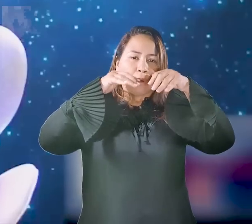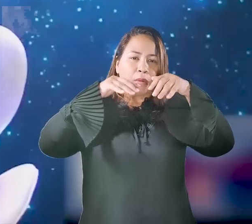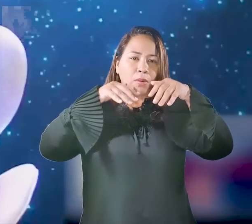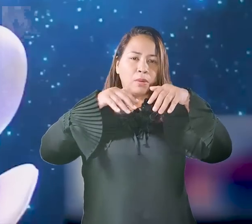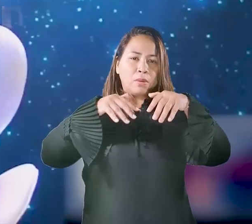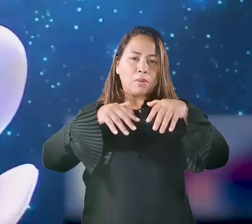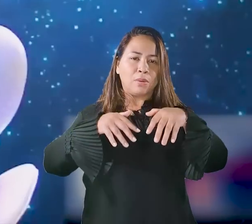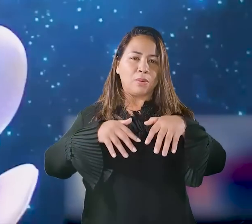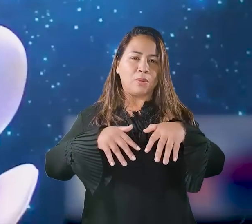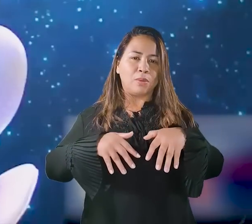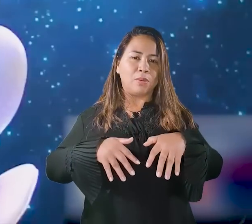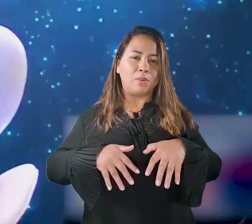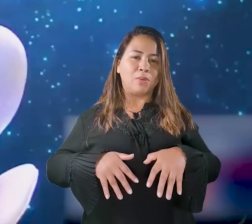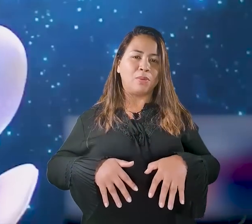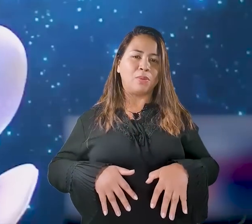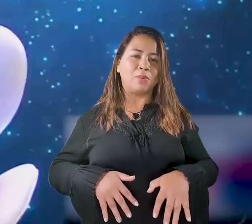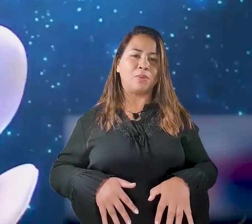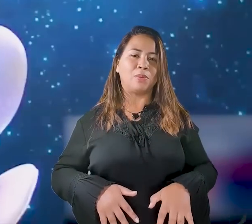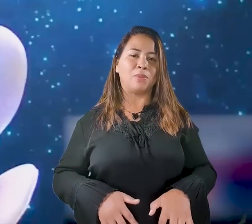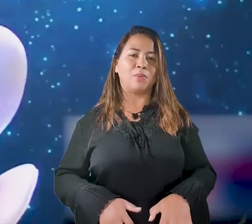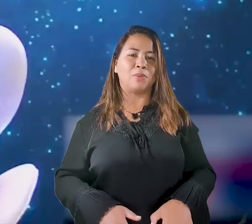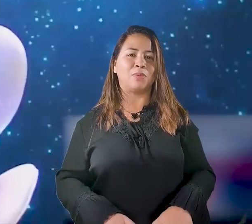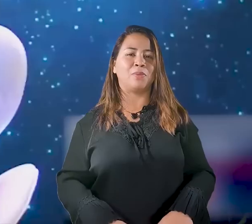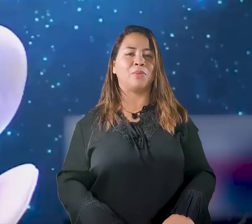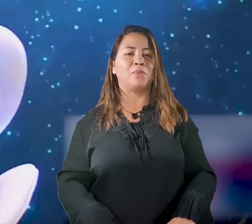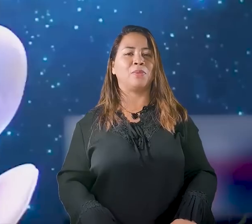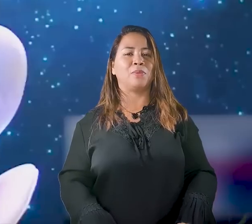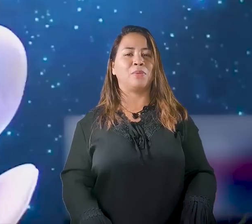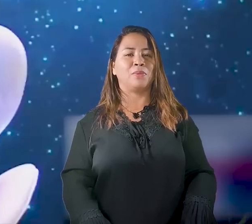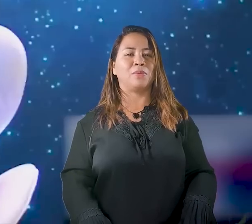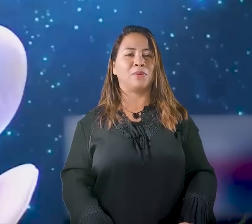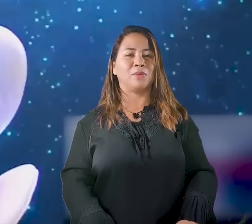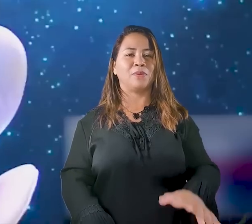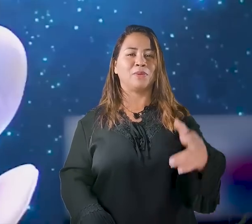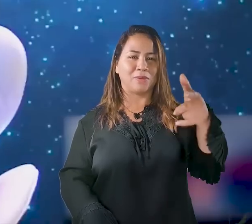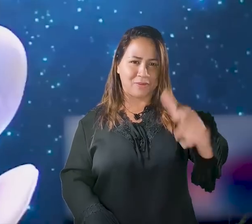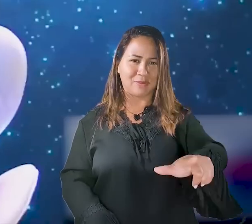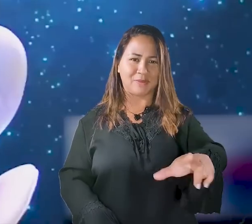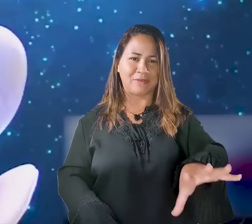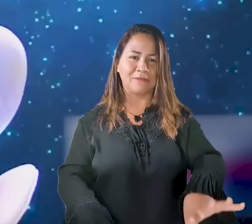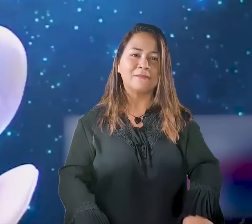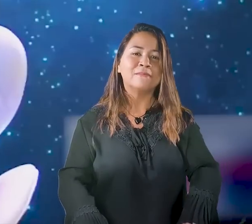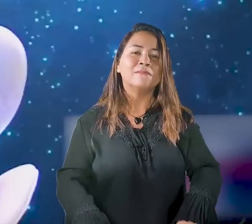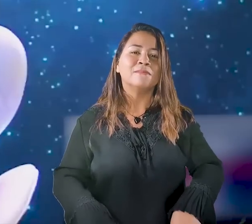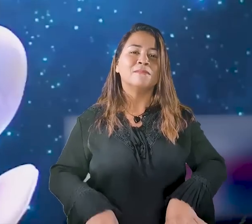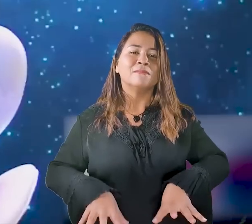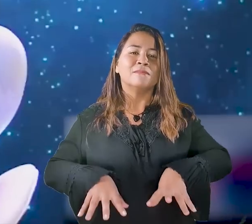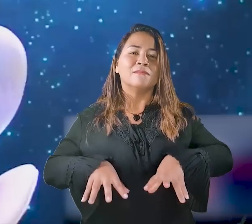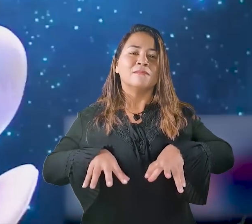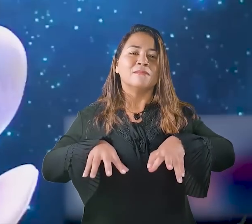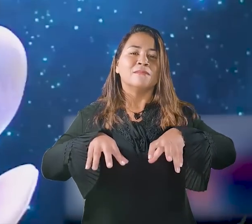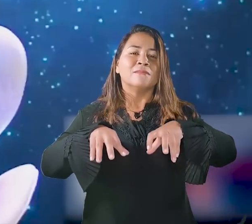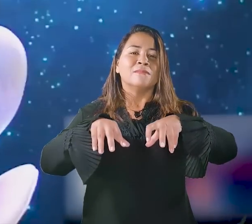Mais uma vez. Inspira, contando até 7.